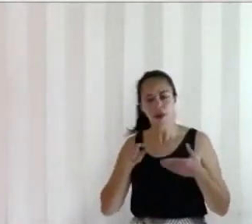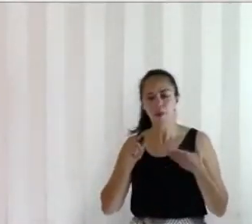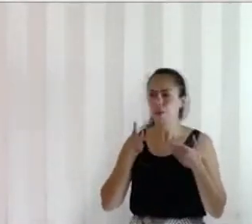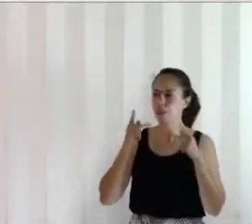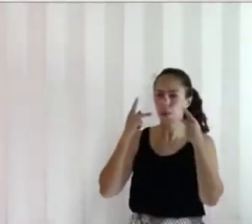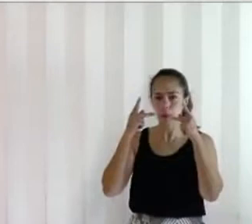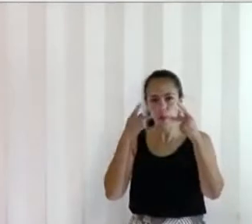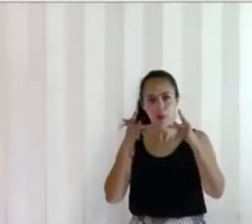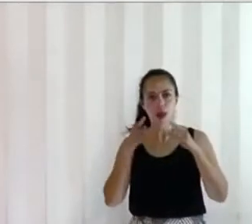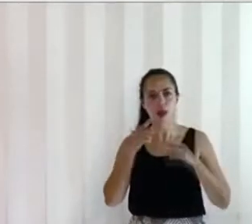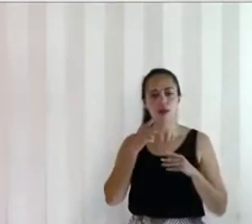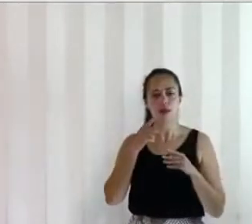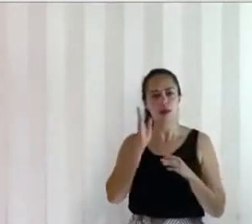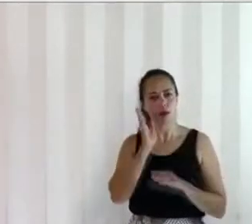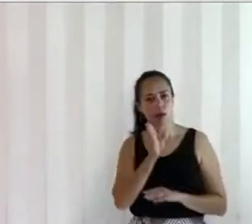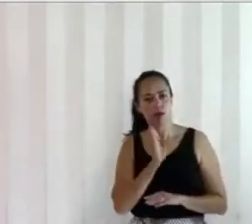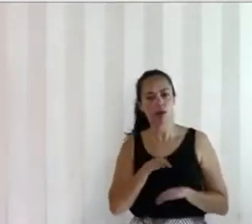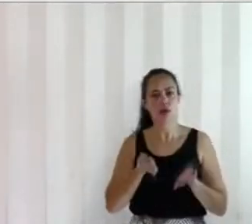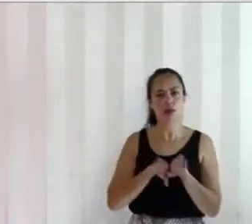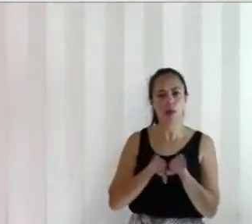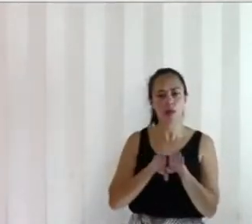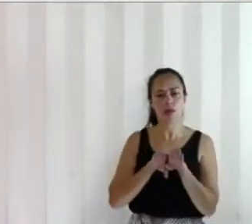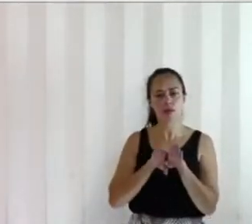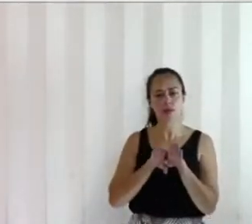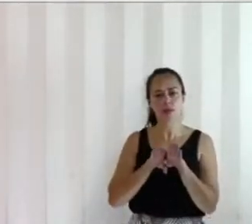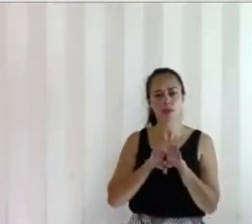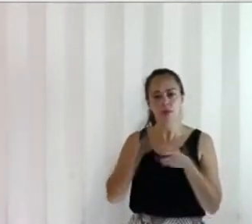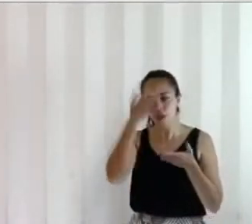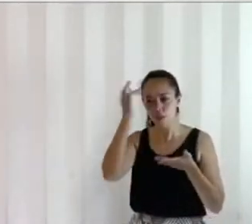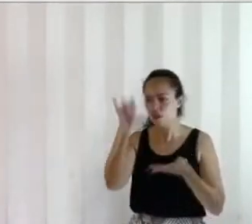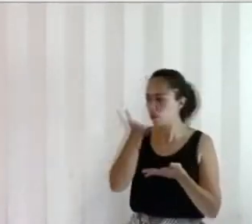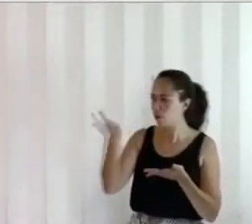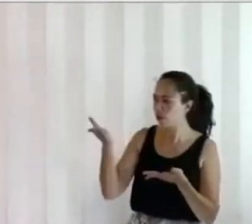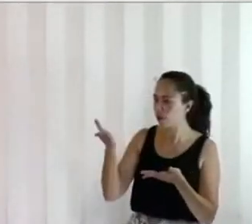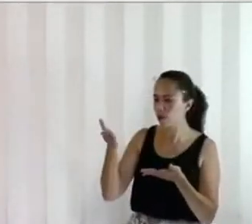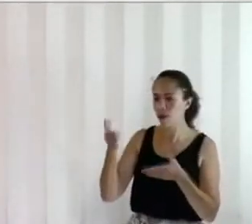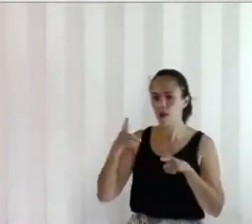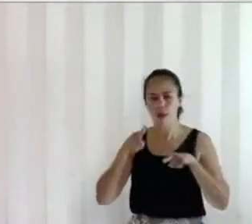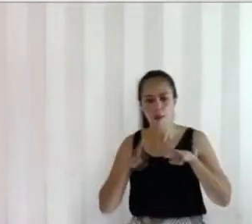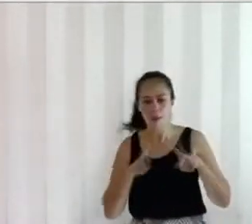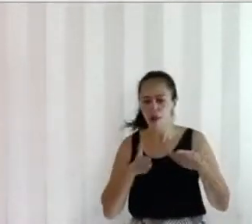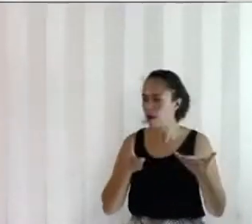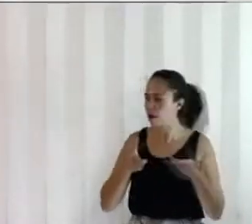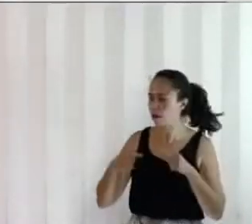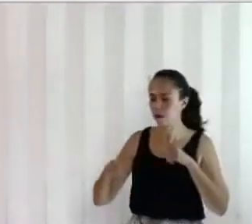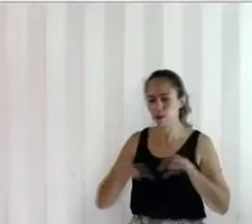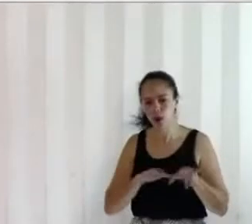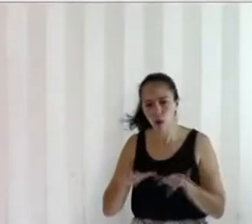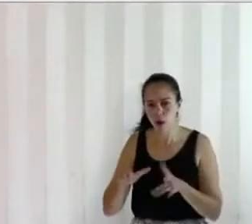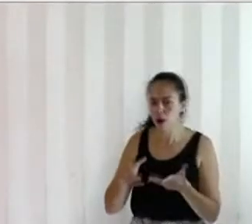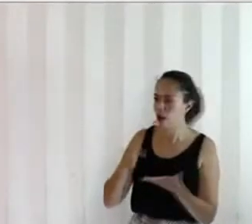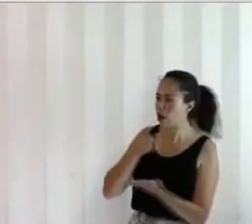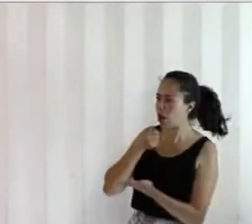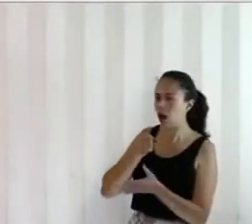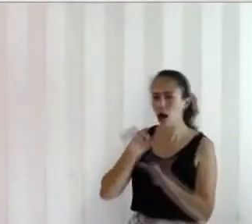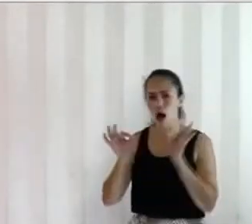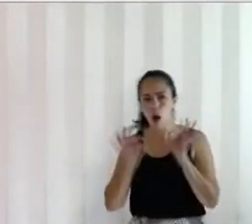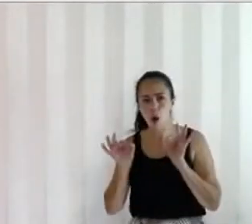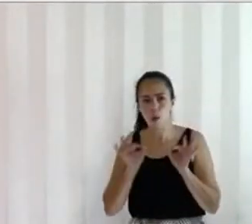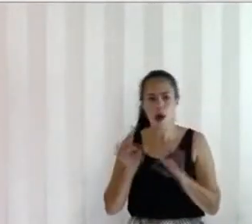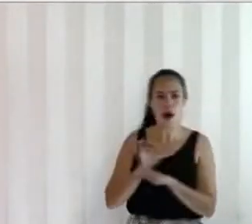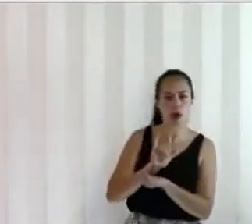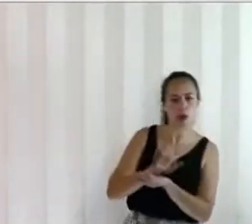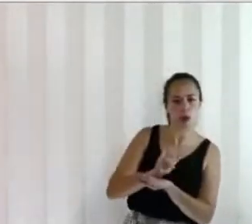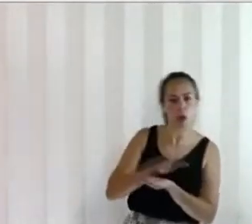este serviço possa ser entregue aos nossos irmãos que estão acompanhando nas suas casas, nossos irmãos, membros da